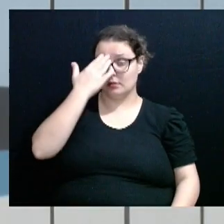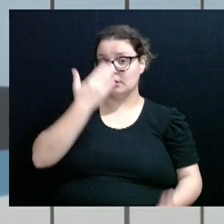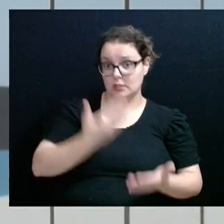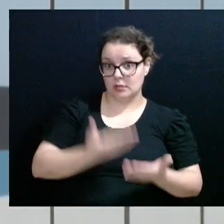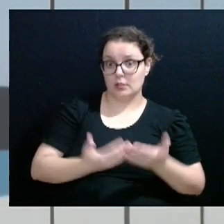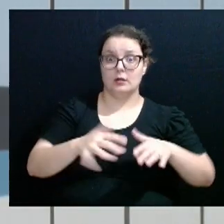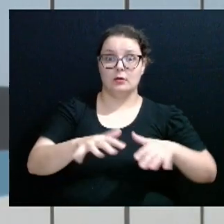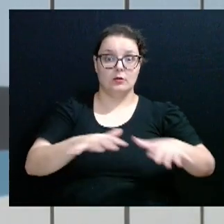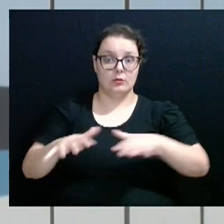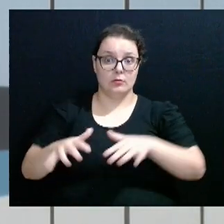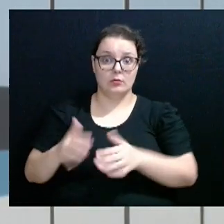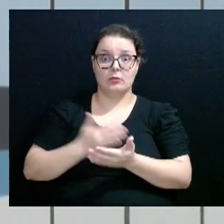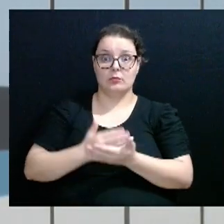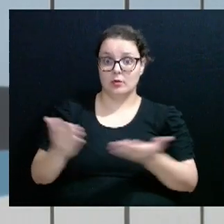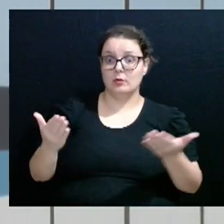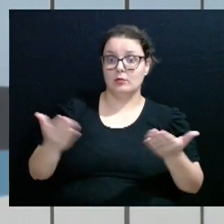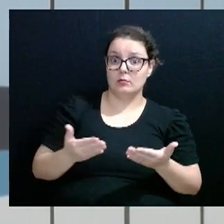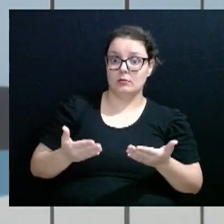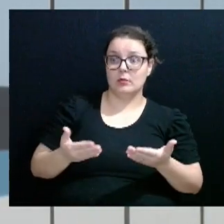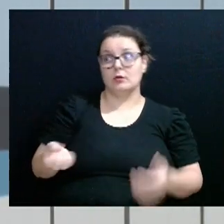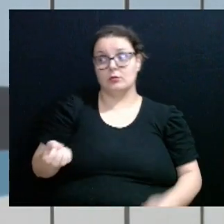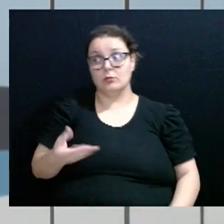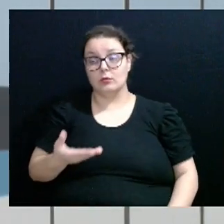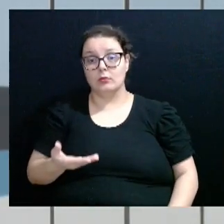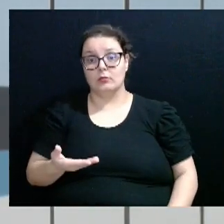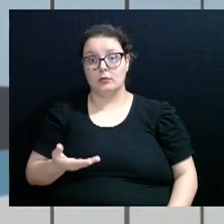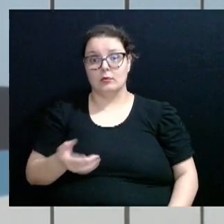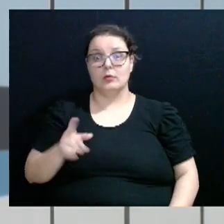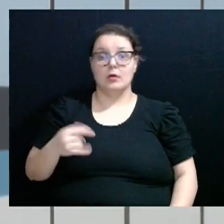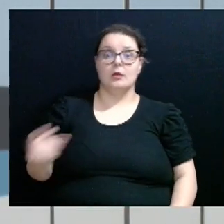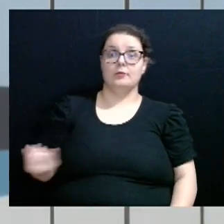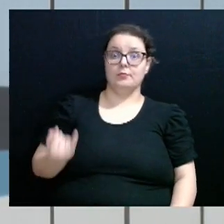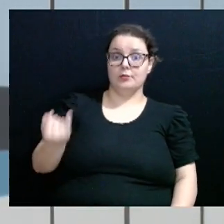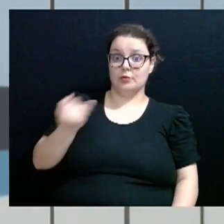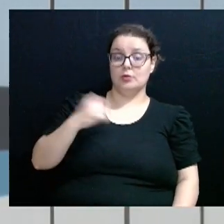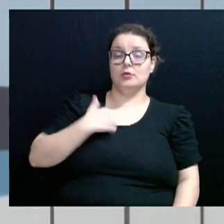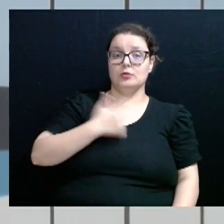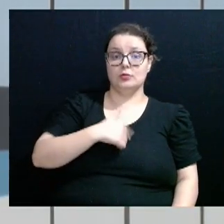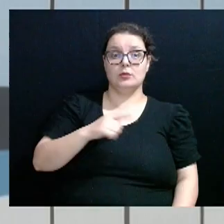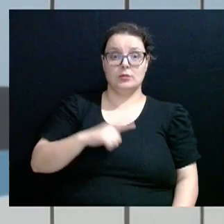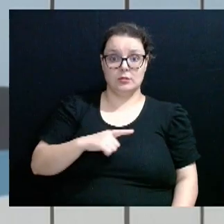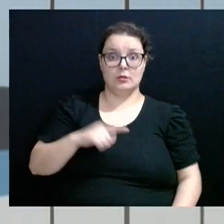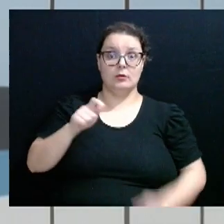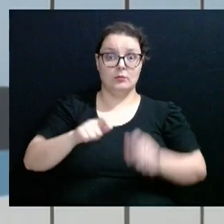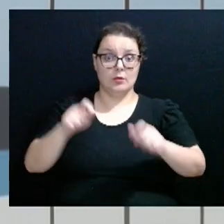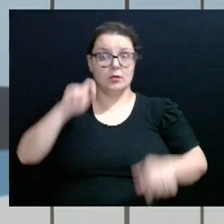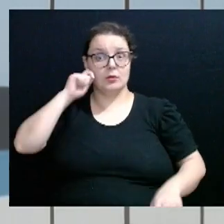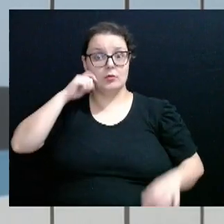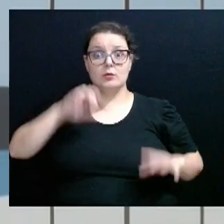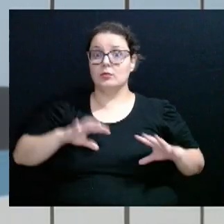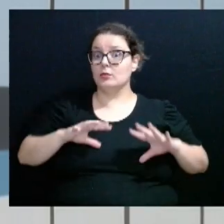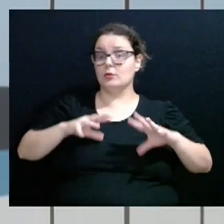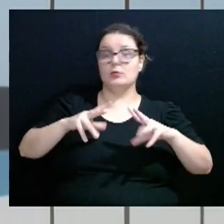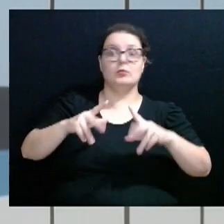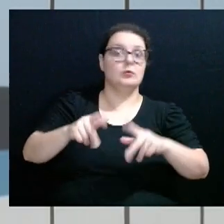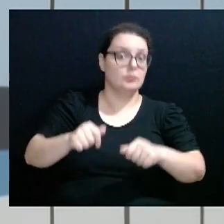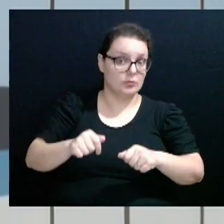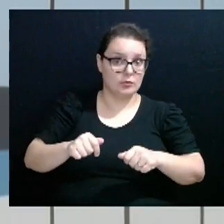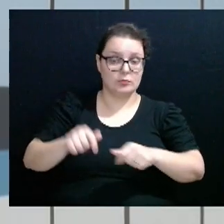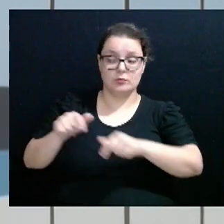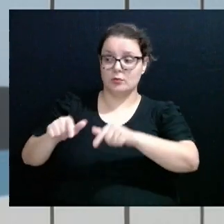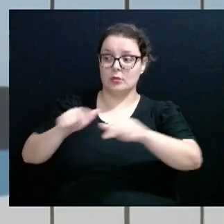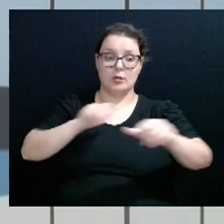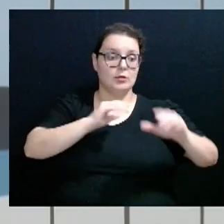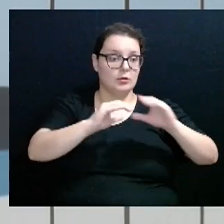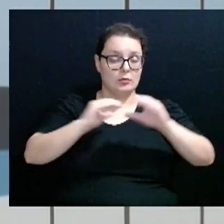agora, ele é bem recente. É fundamental que a gente tenha pessoas negras em todos os veículos de comunicação do Brasil,